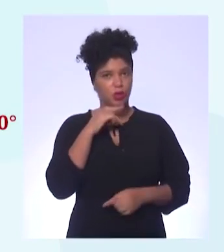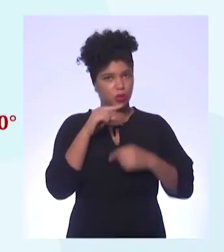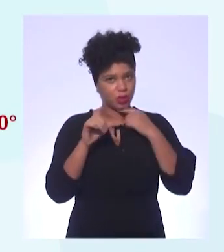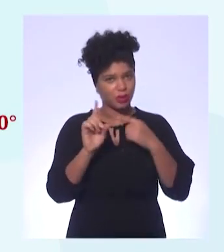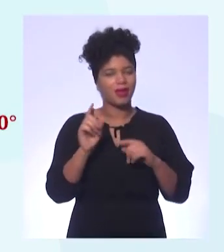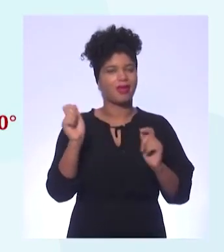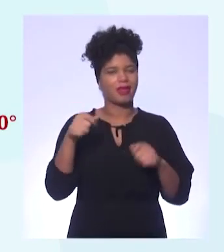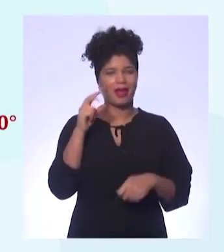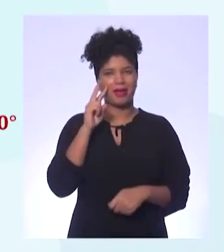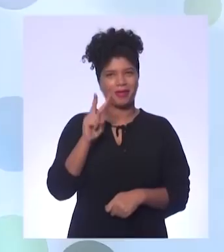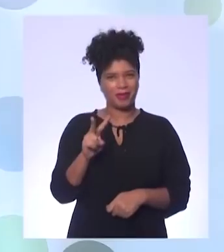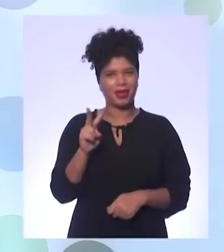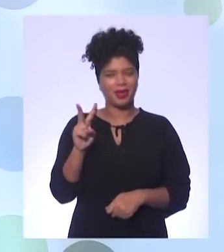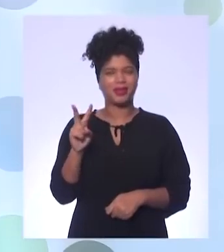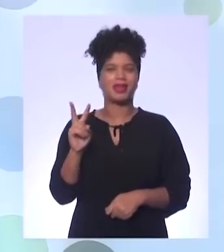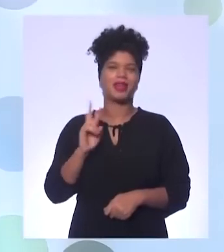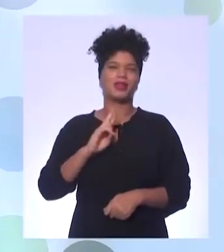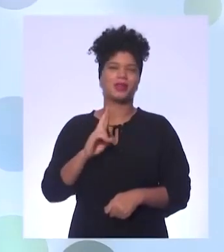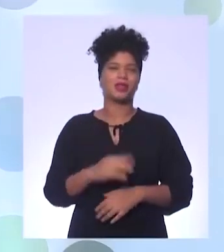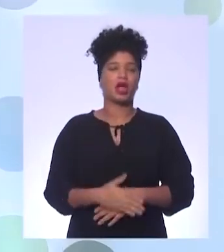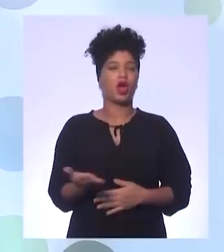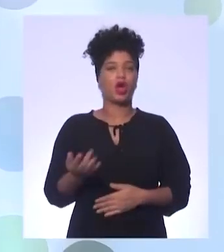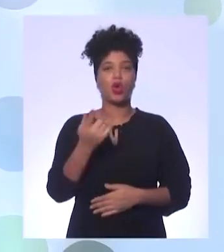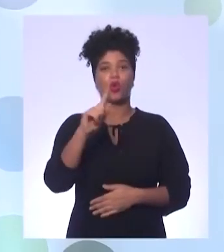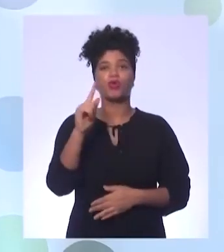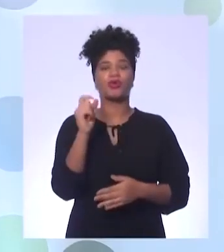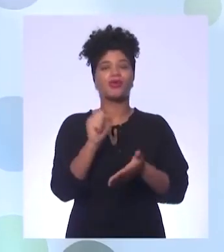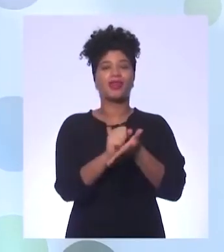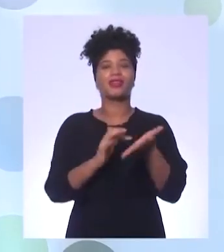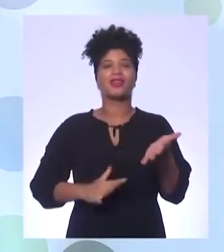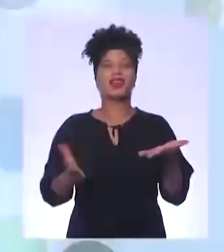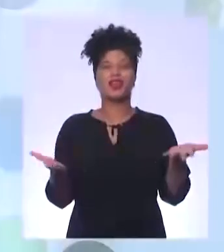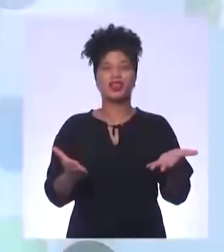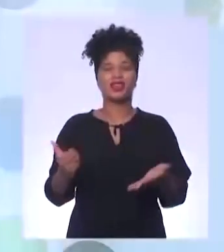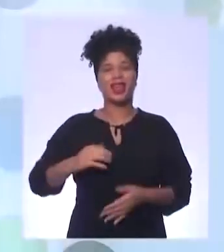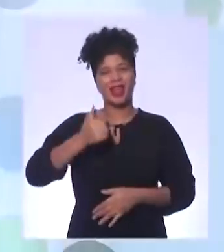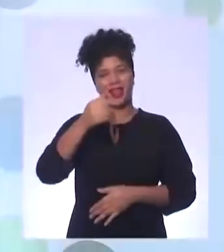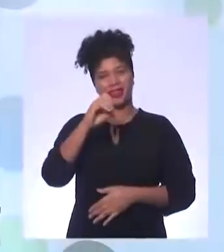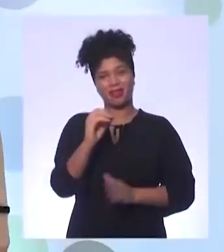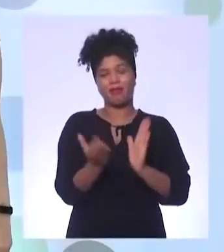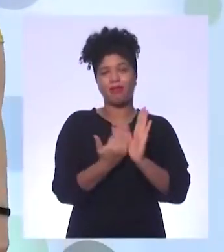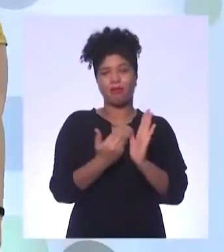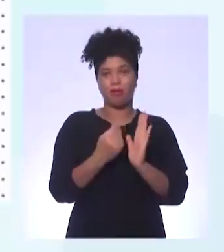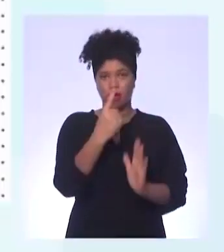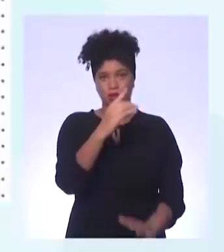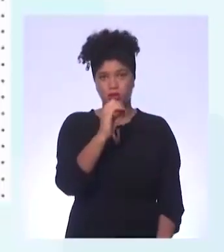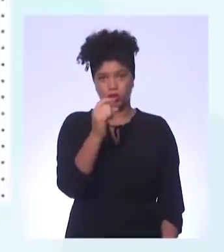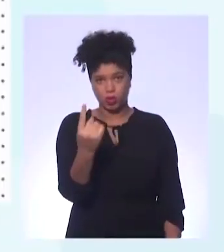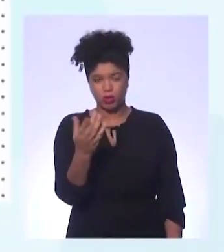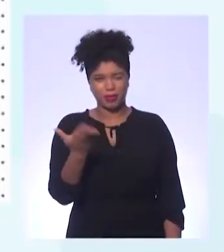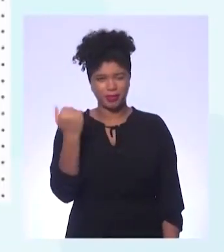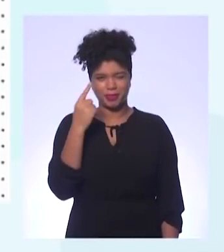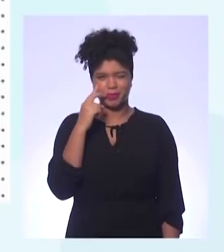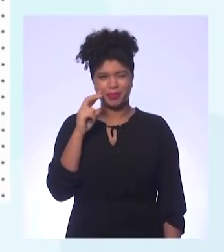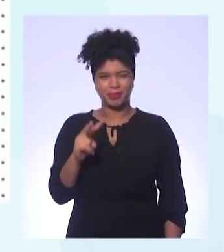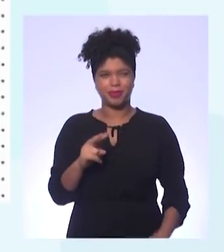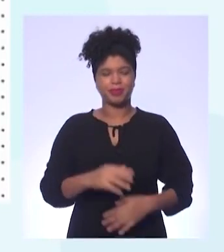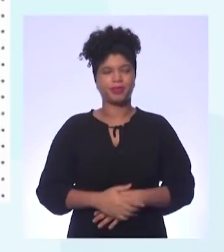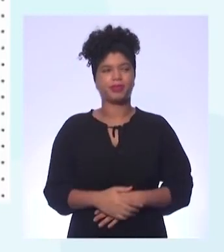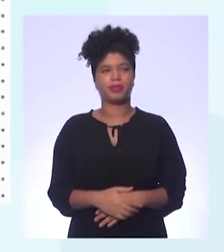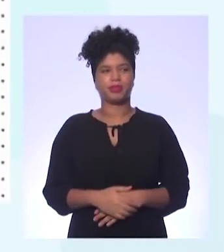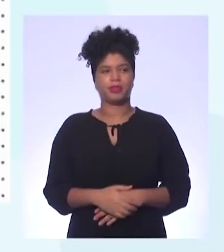aí certinho. E agora a gente vai para a nossa última atividade de hoje, a atividade 10 da página 101. Então, vamos lá para a atividade, ó.